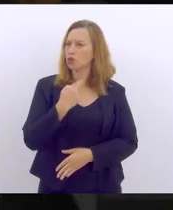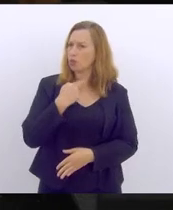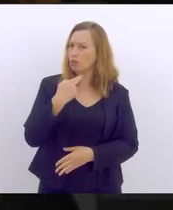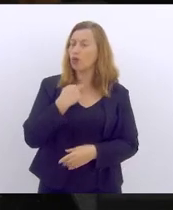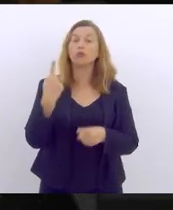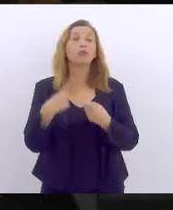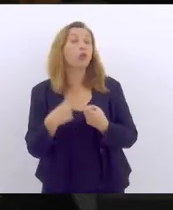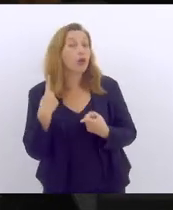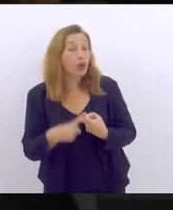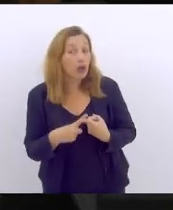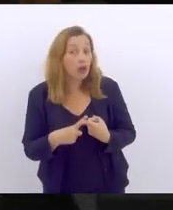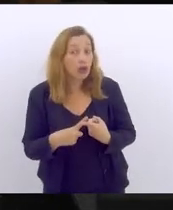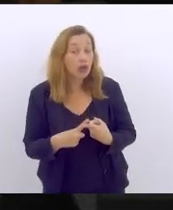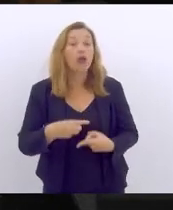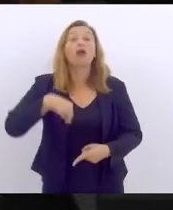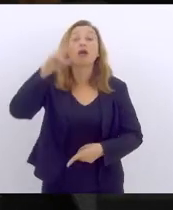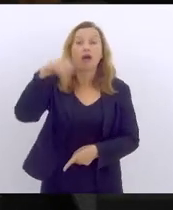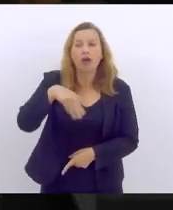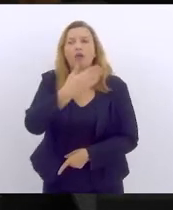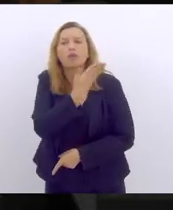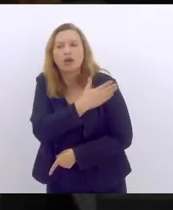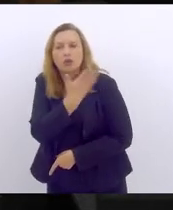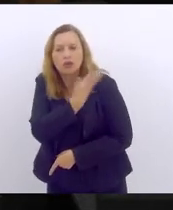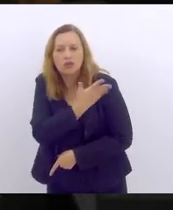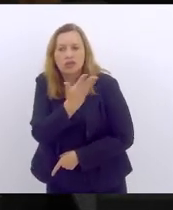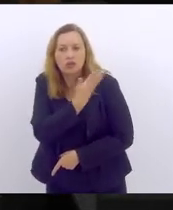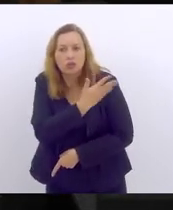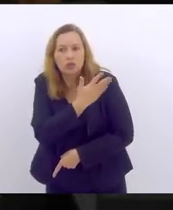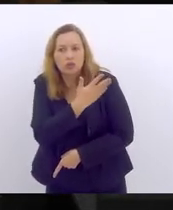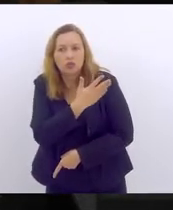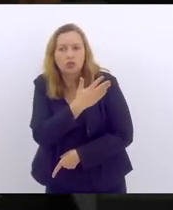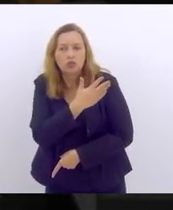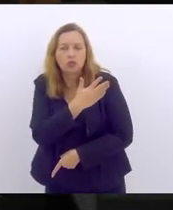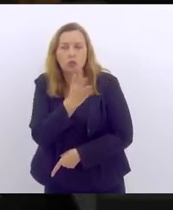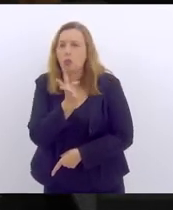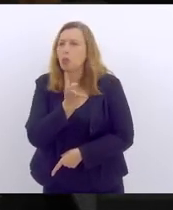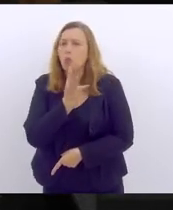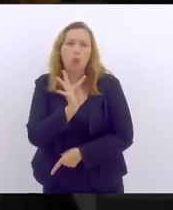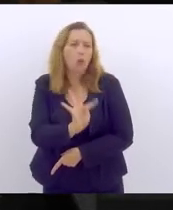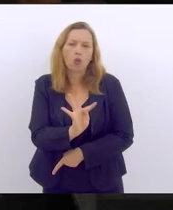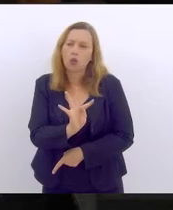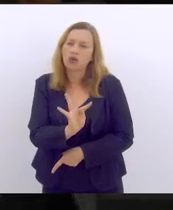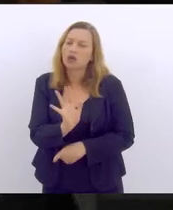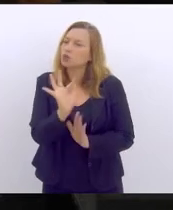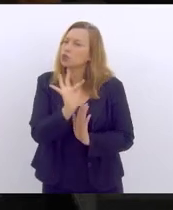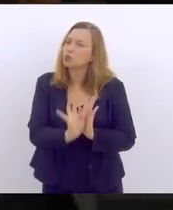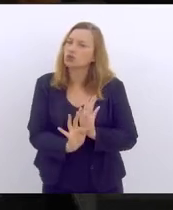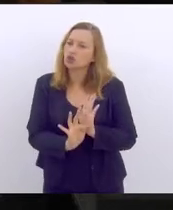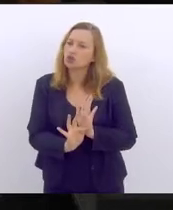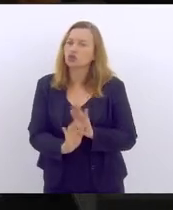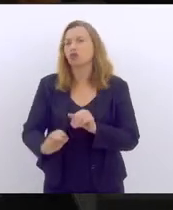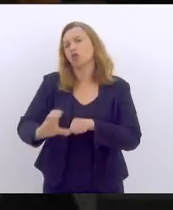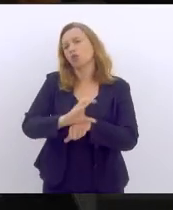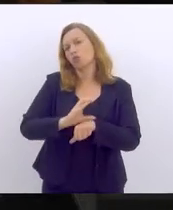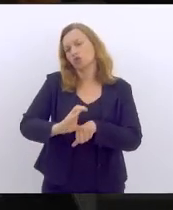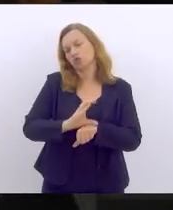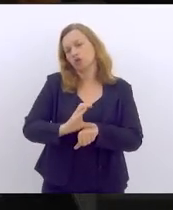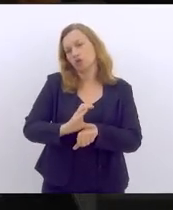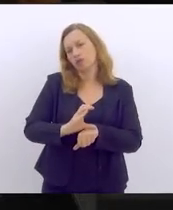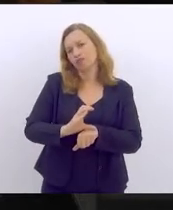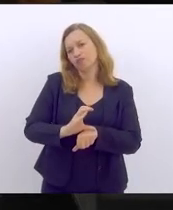porque quem discrimina não conhece o texto constitucional